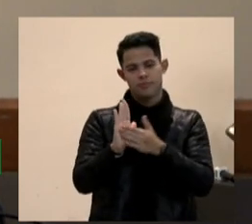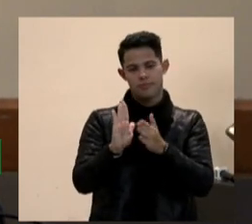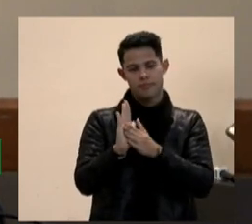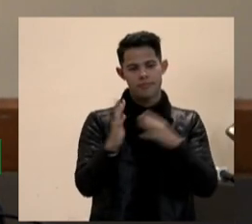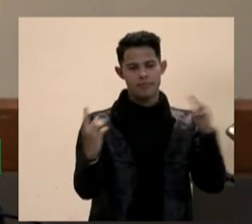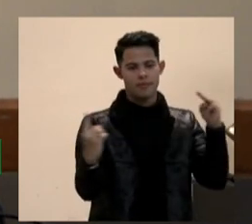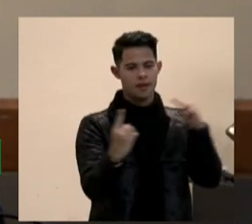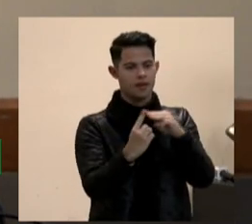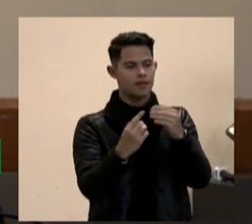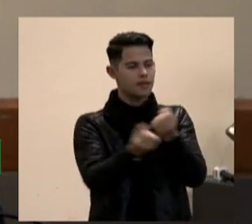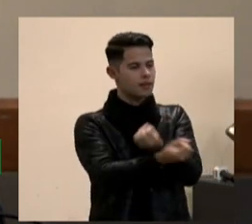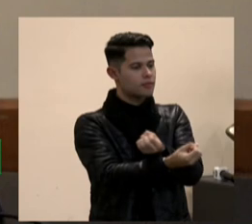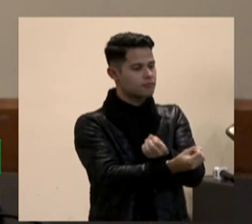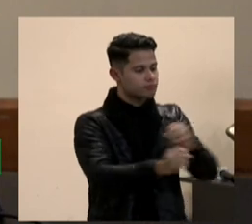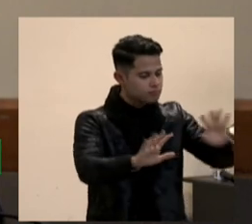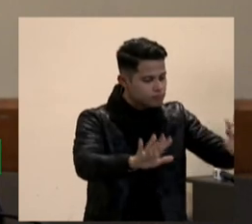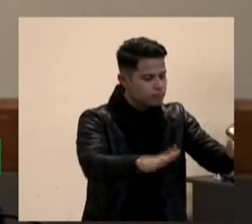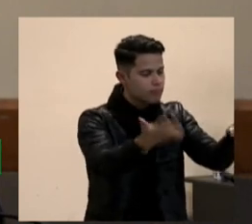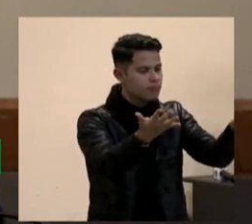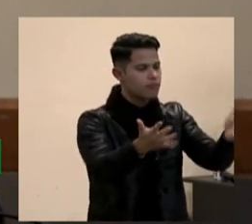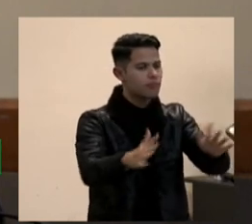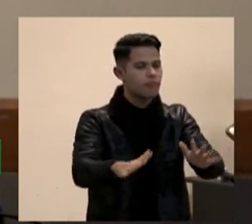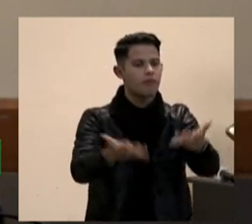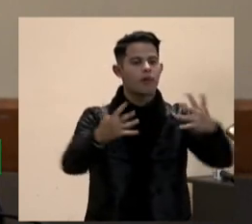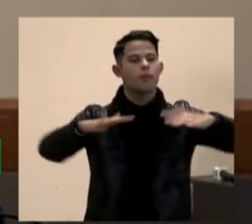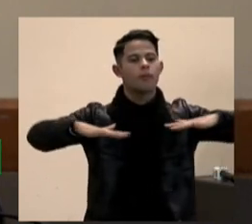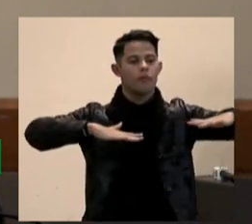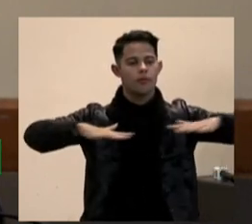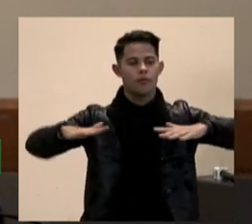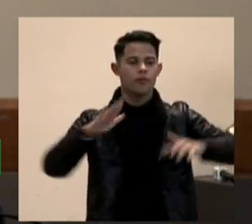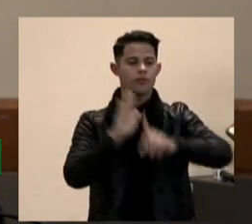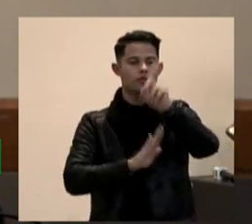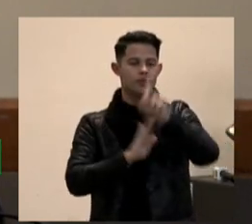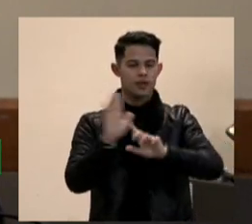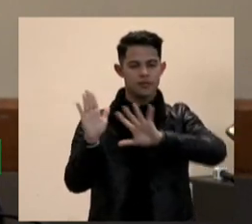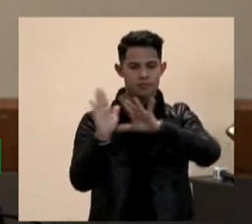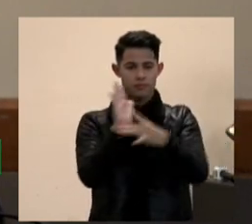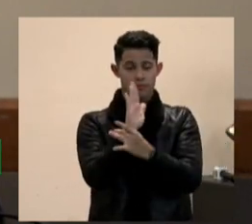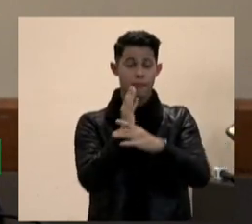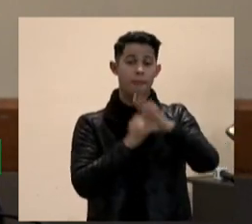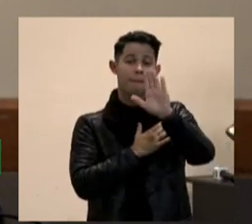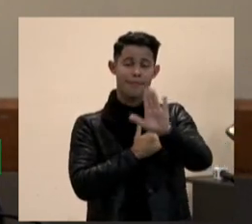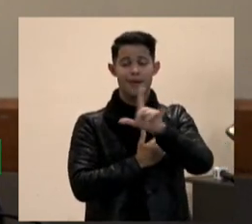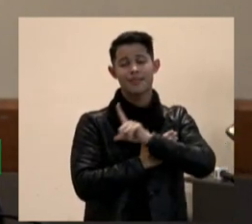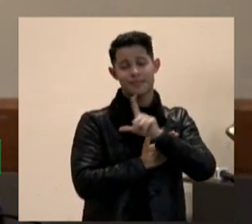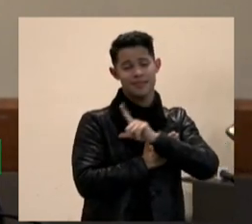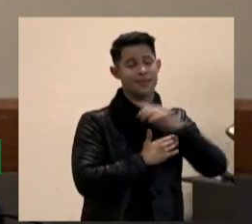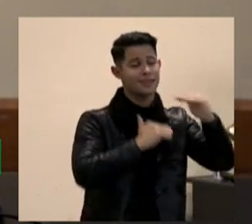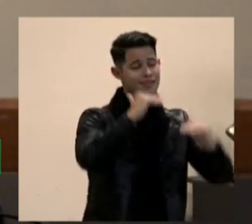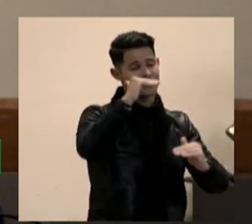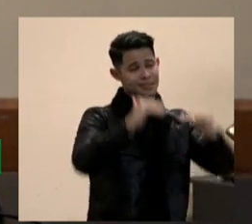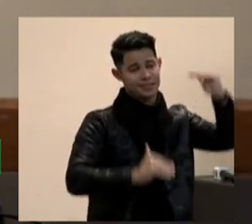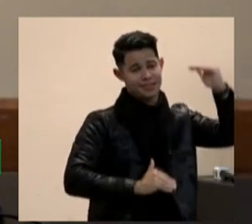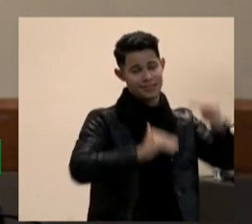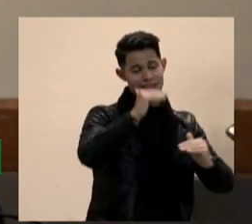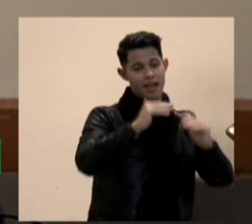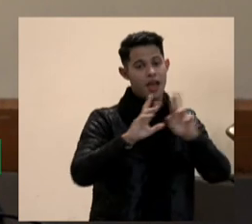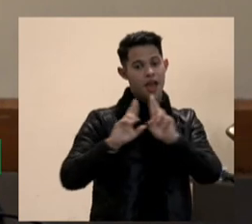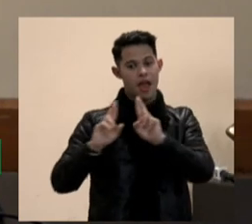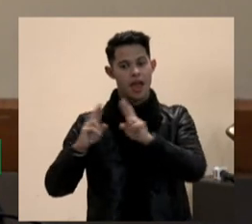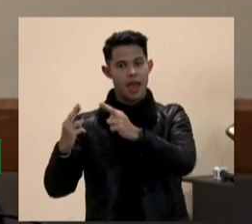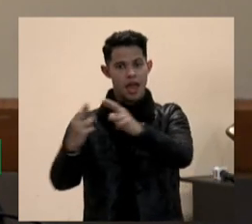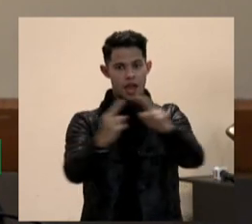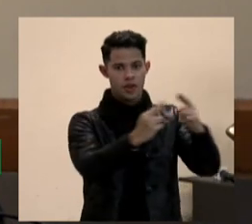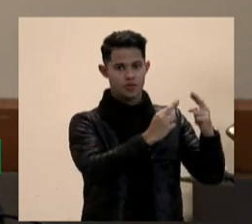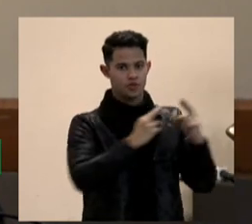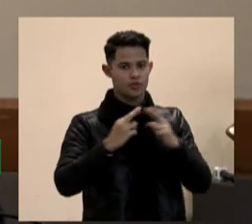que esse direito seja garantido, mas que há uma desigualdade gigantesca entre, né, as diferentes redes, municípios, e